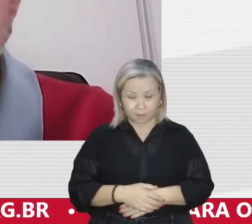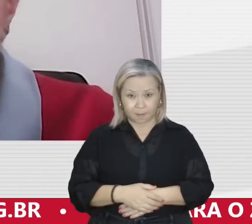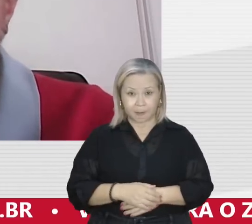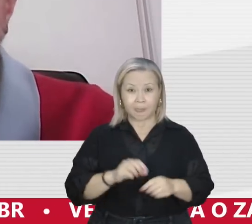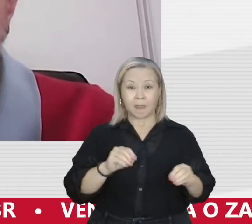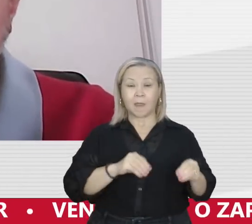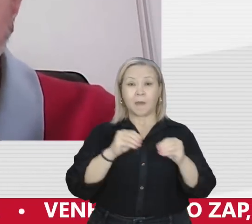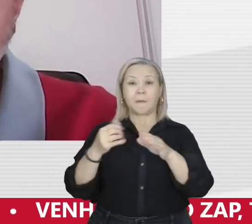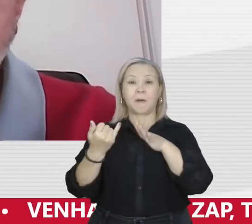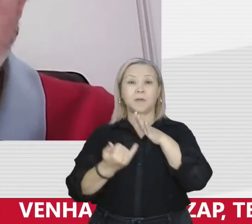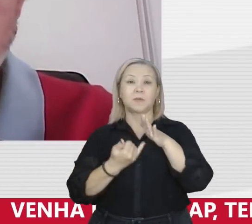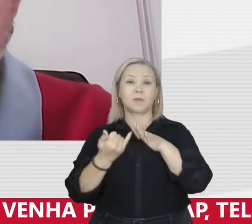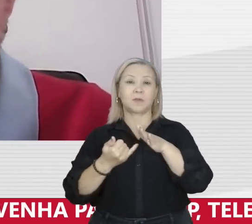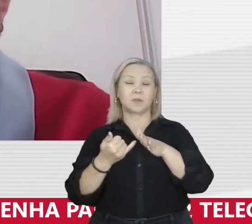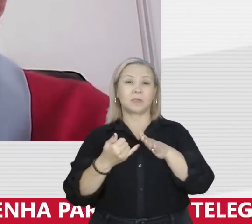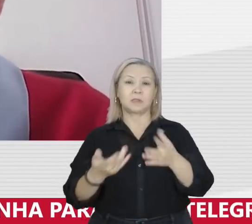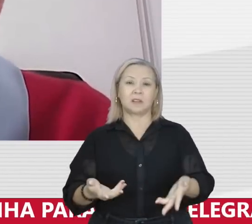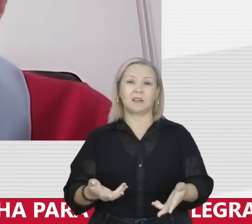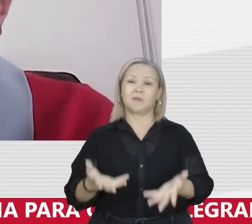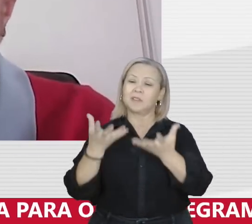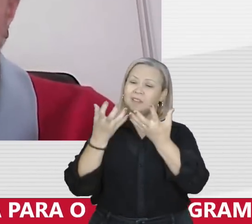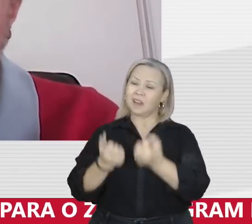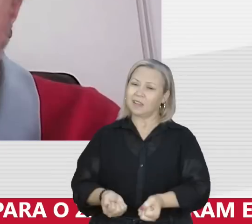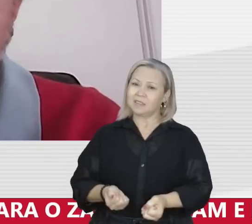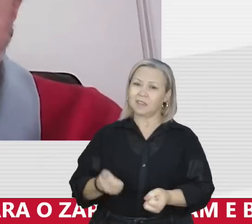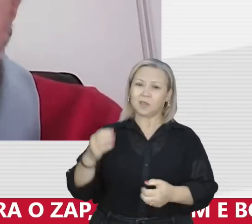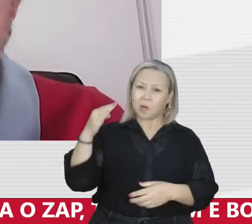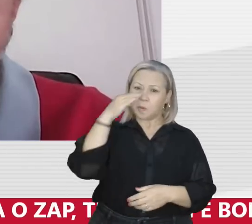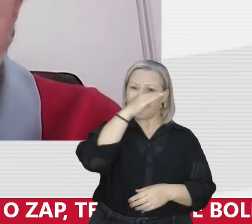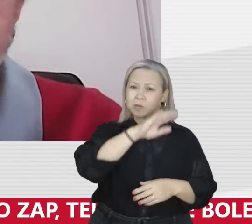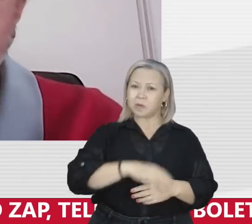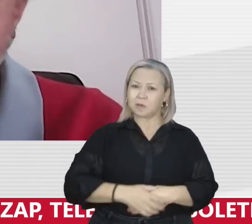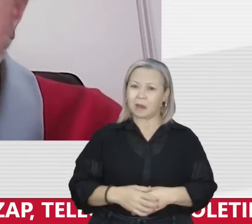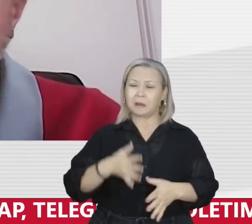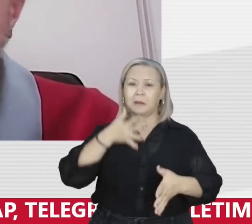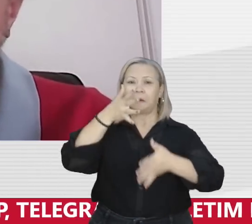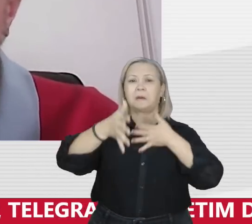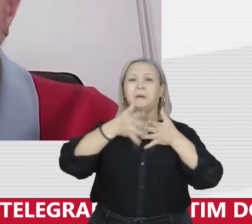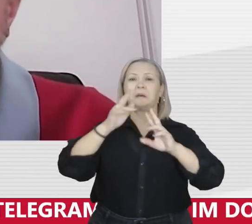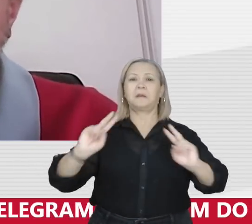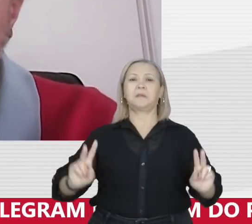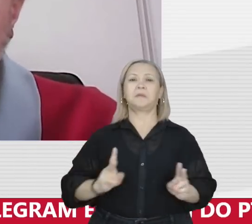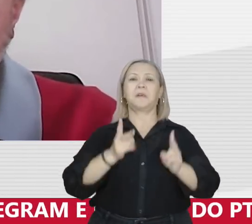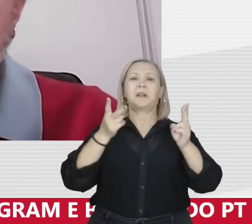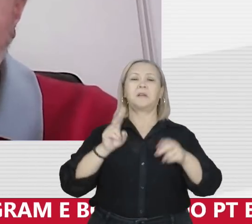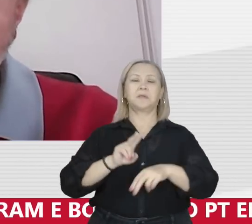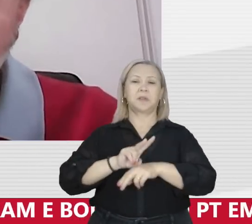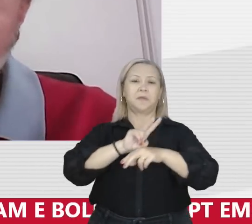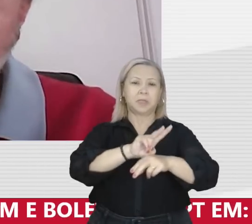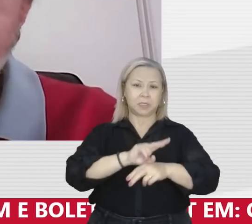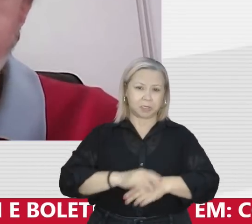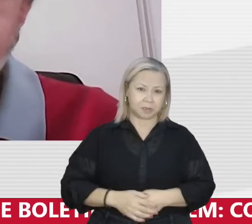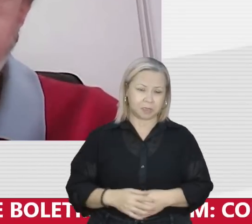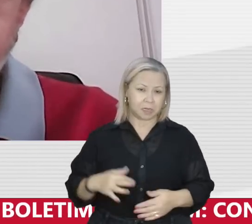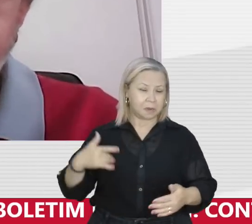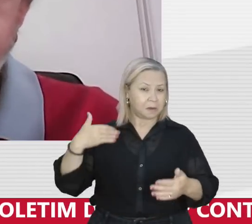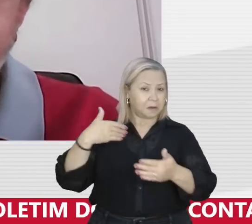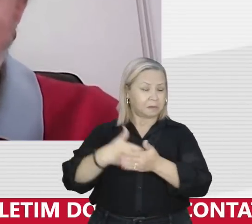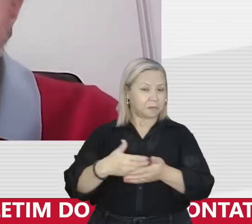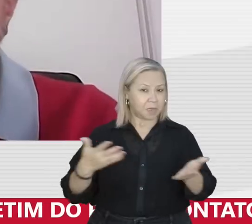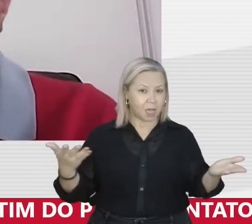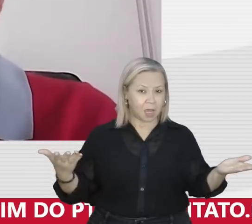uma instituição que tolerou o Bolsonaro como porta-voz de valores que defendiam, até